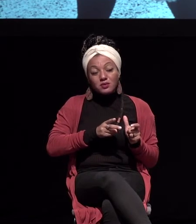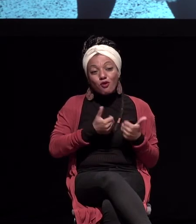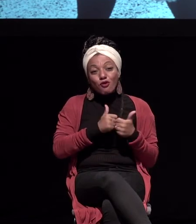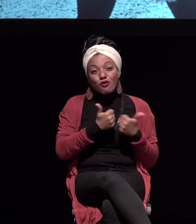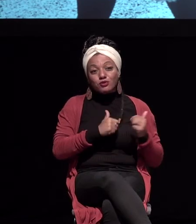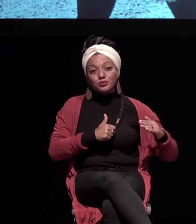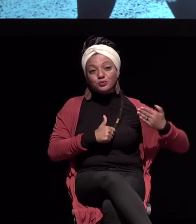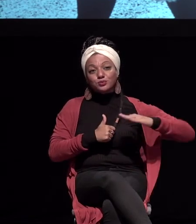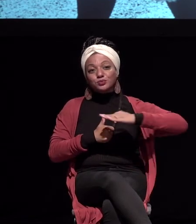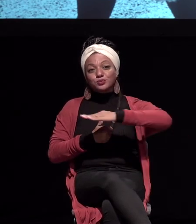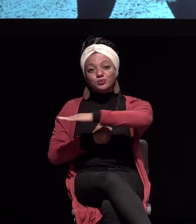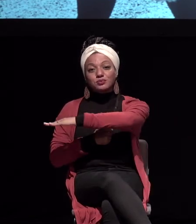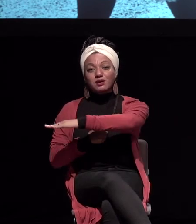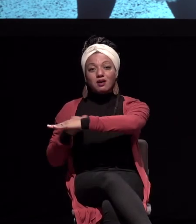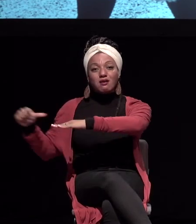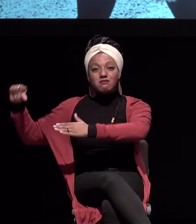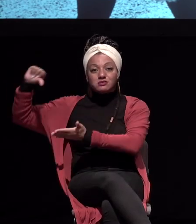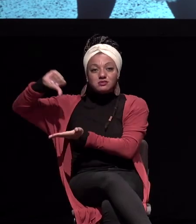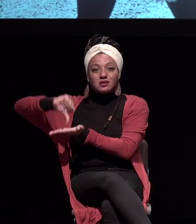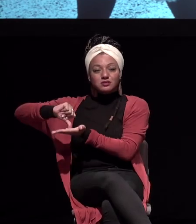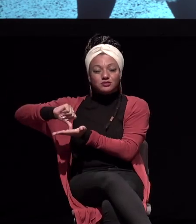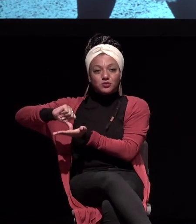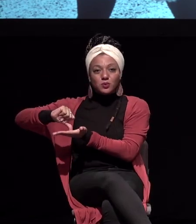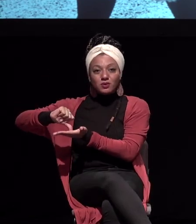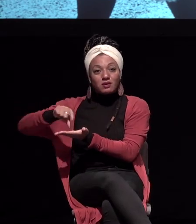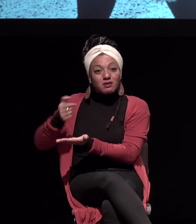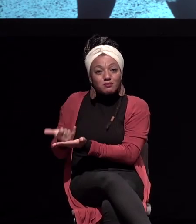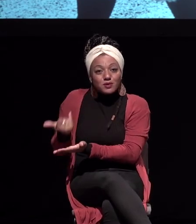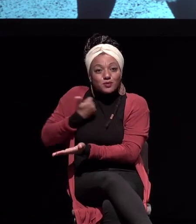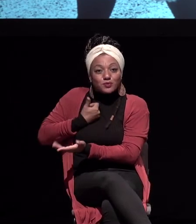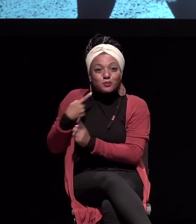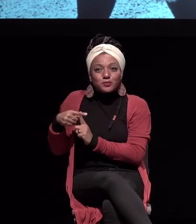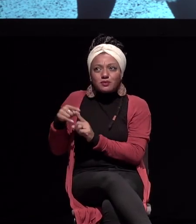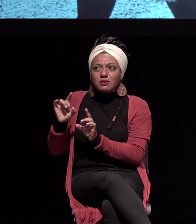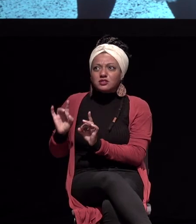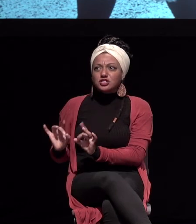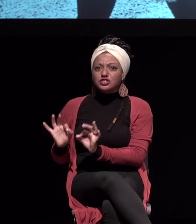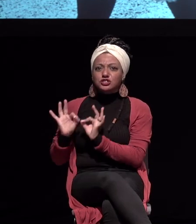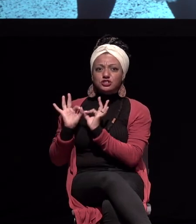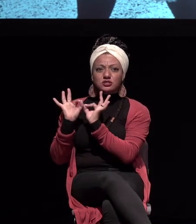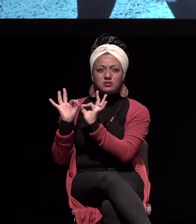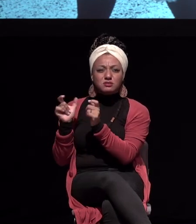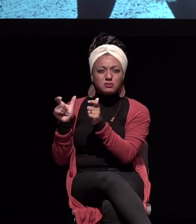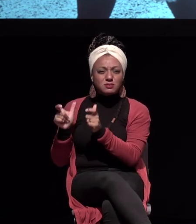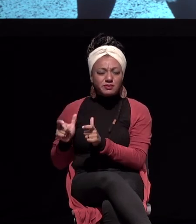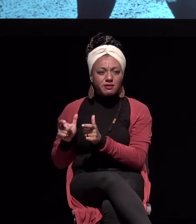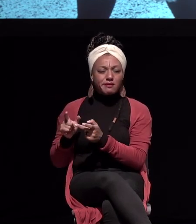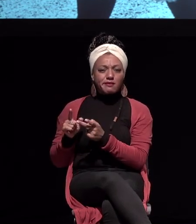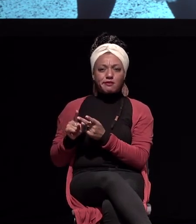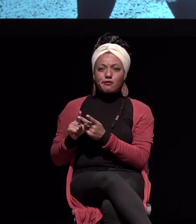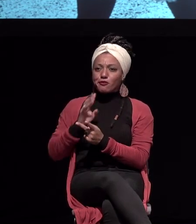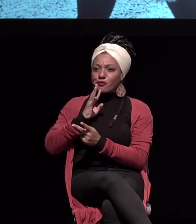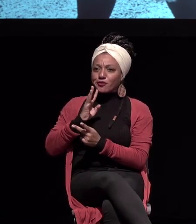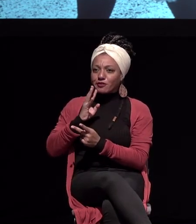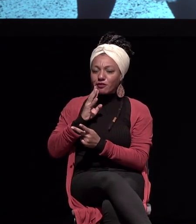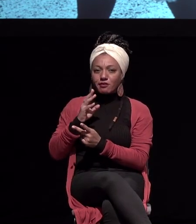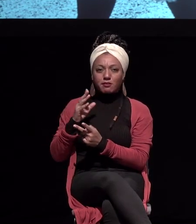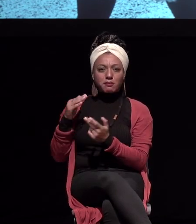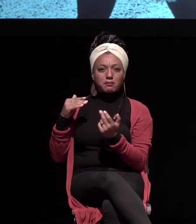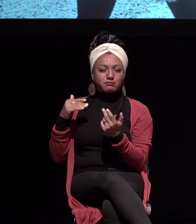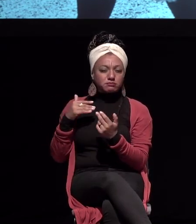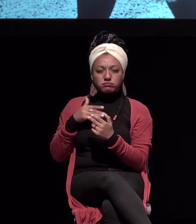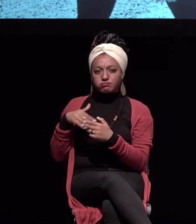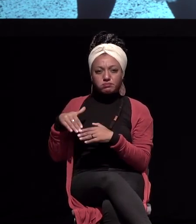e também surgiu em um dos relatórios a ideia do espaço ser chique, né? De que embora a temática